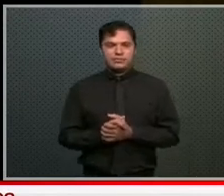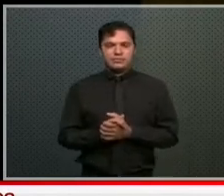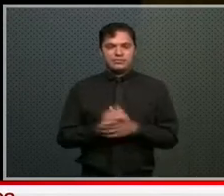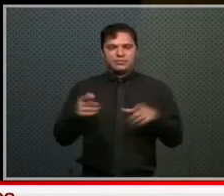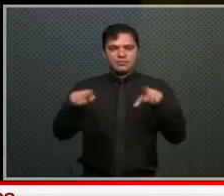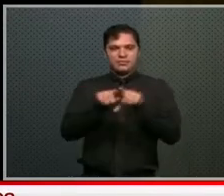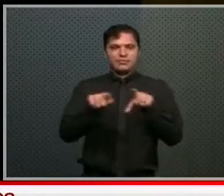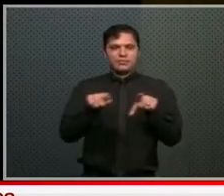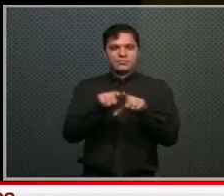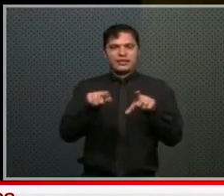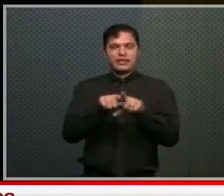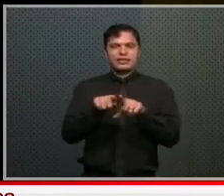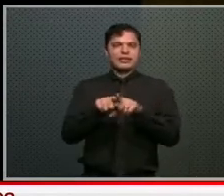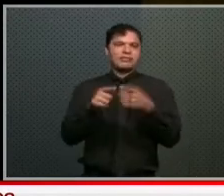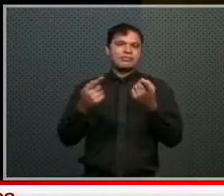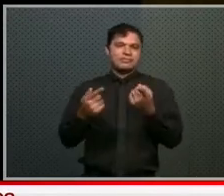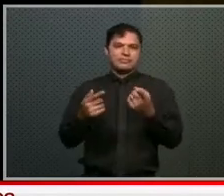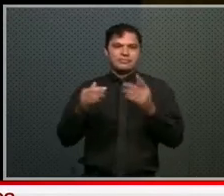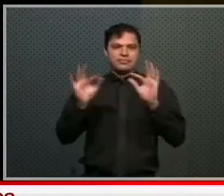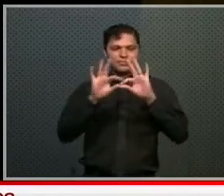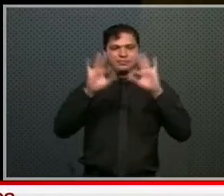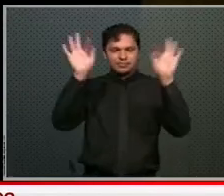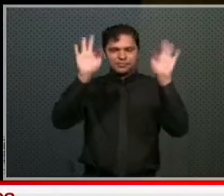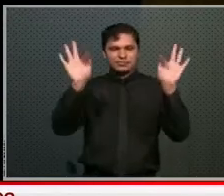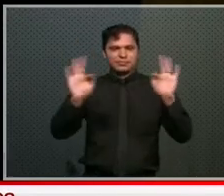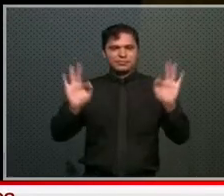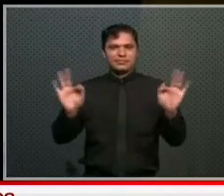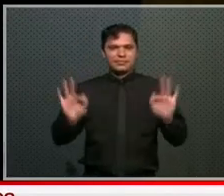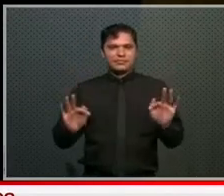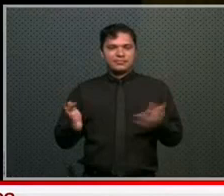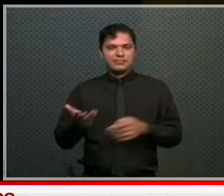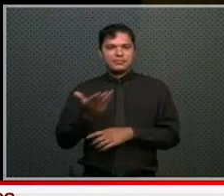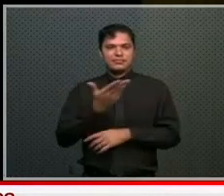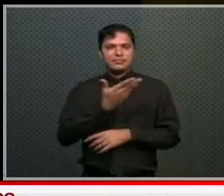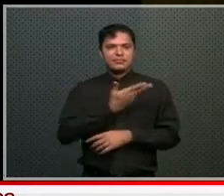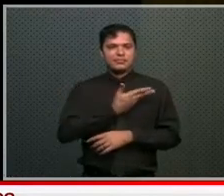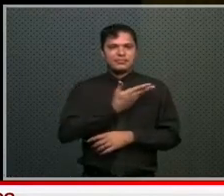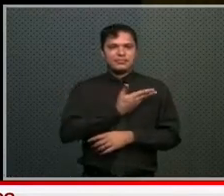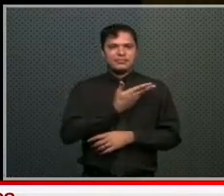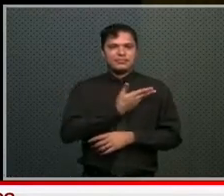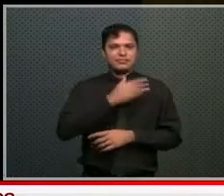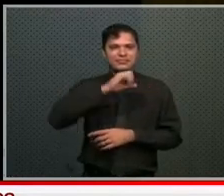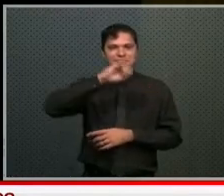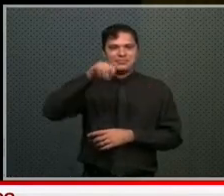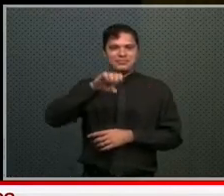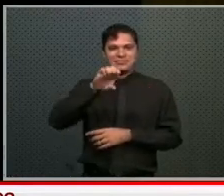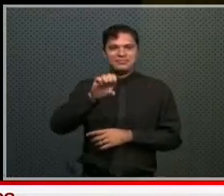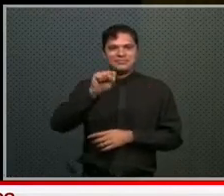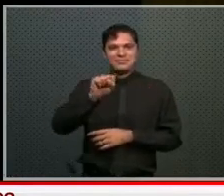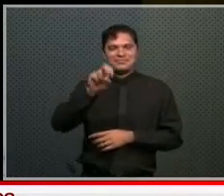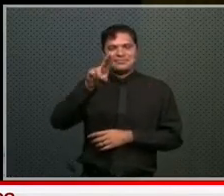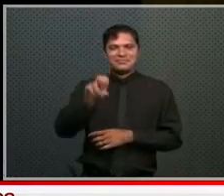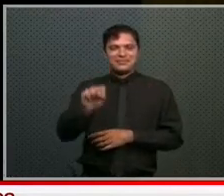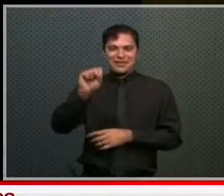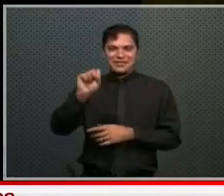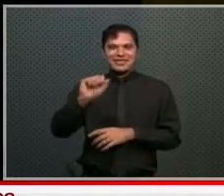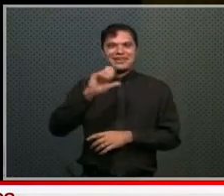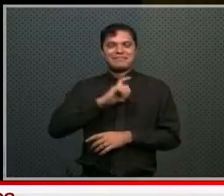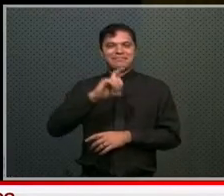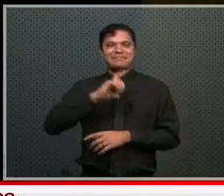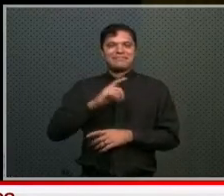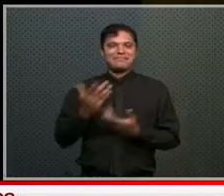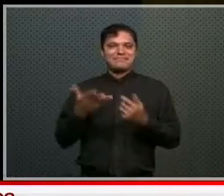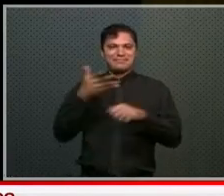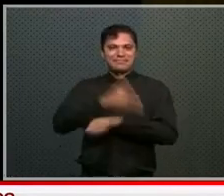fico muito feliz com a presença do meu amigo Jesus eu brinco deputada Vivi que feliz da pessoa que tá no dia a dia